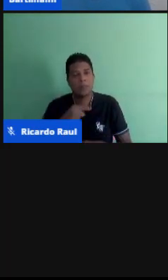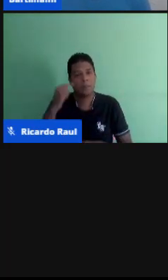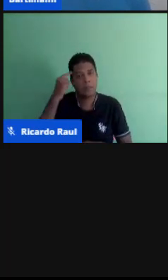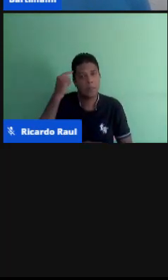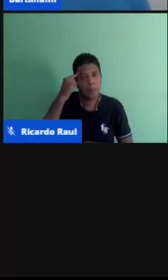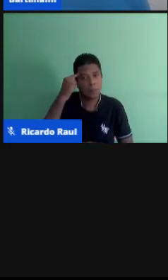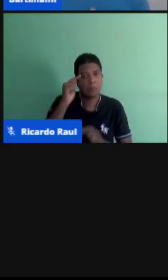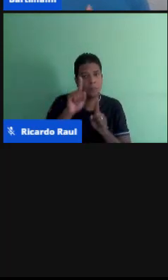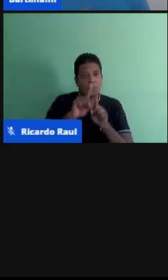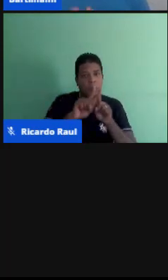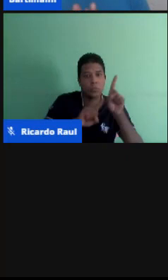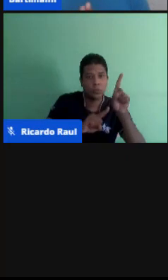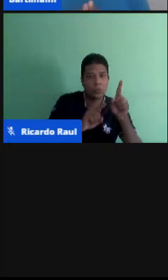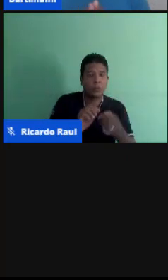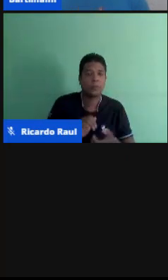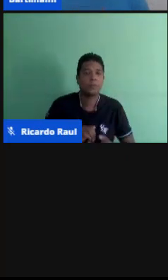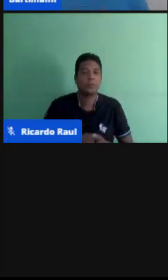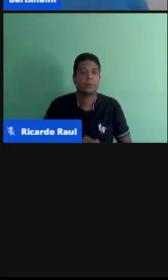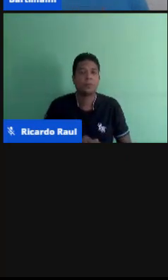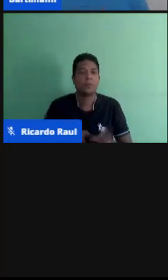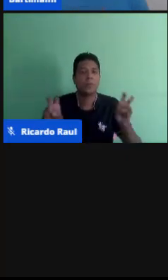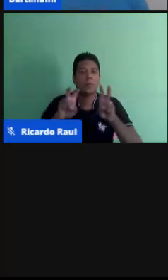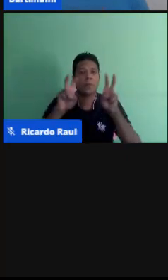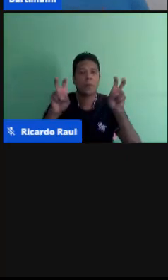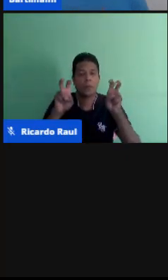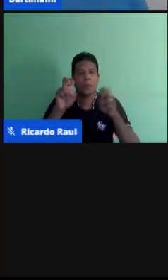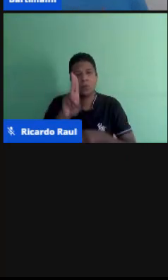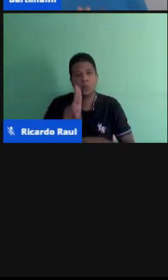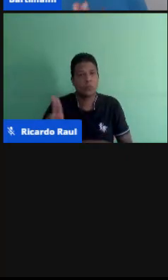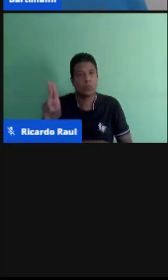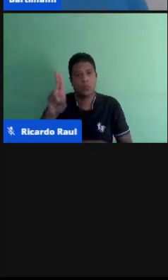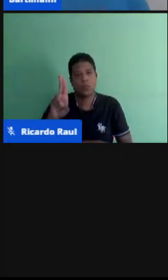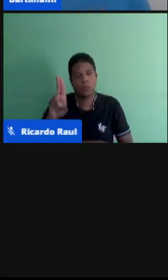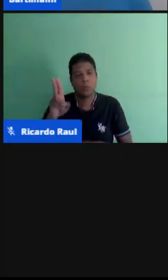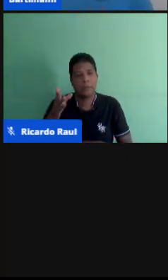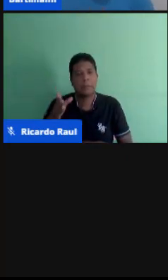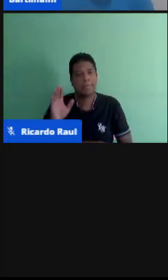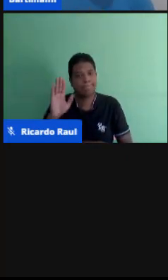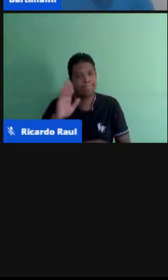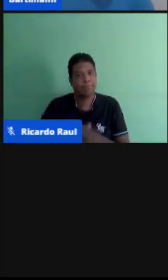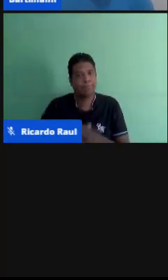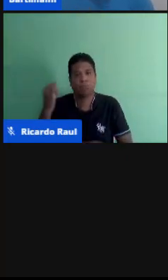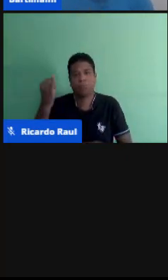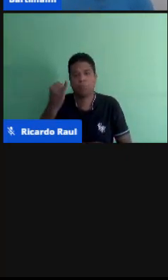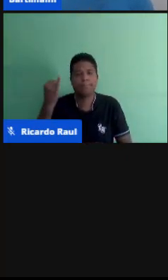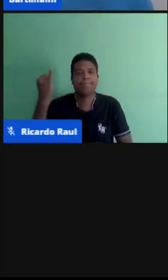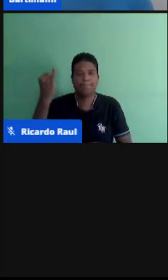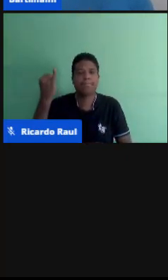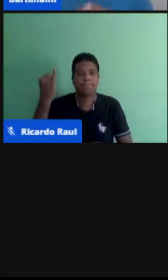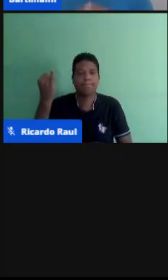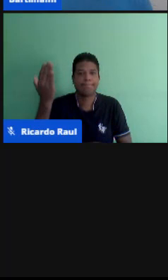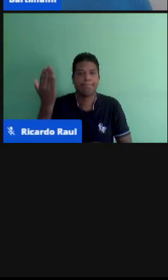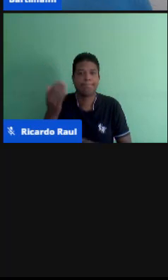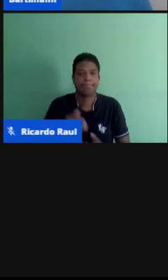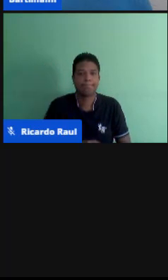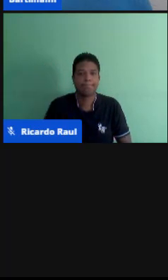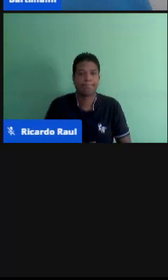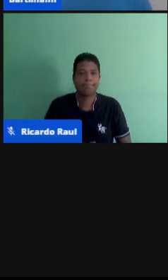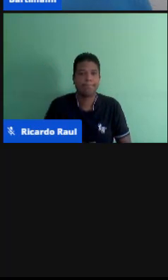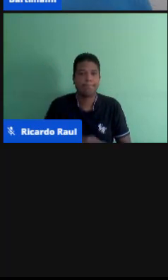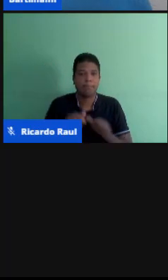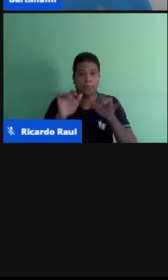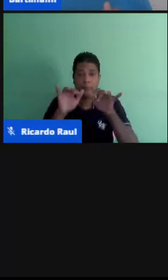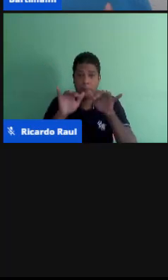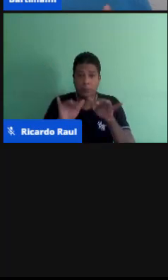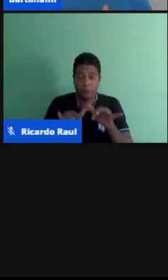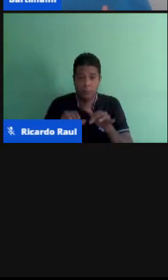escala. Enquanto as questões dos termos de uso, isso é muito importante para nós, né? Os dados do MAP